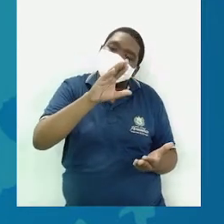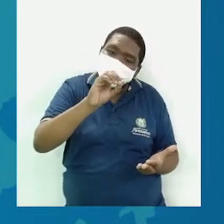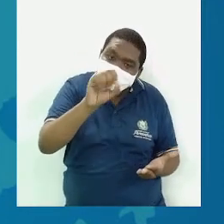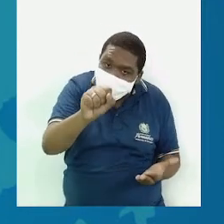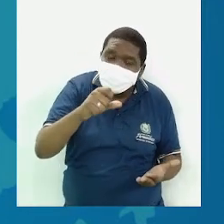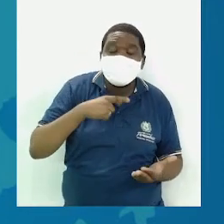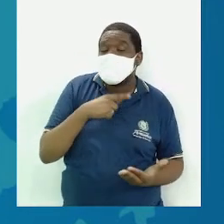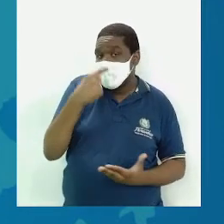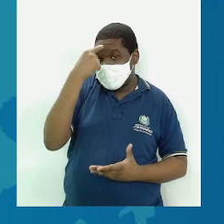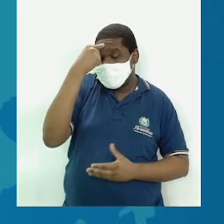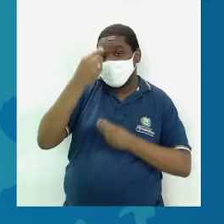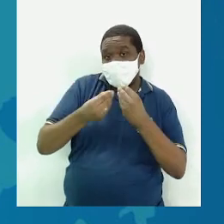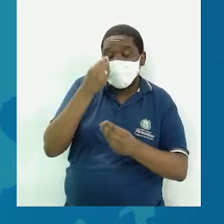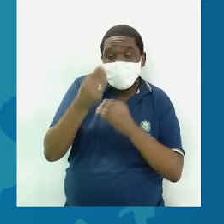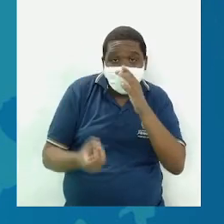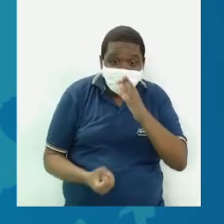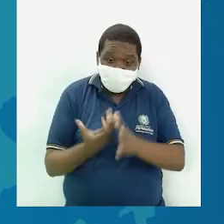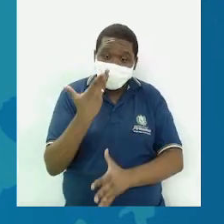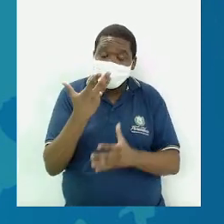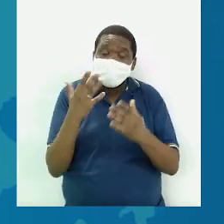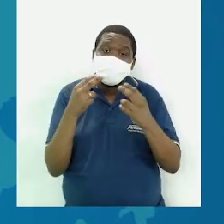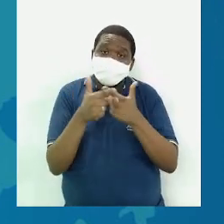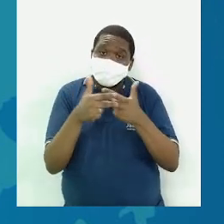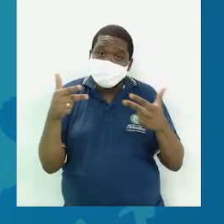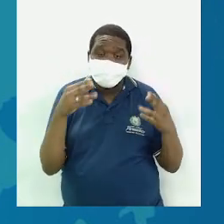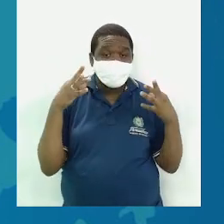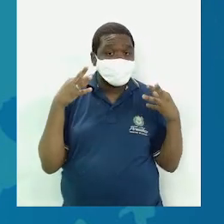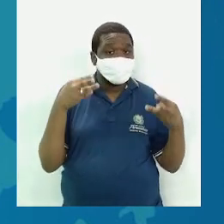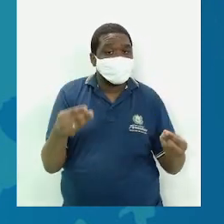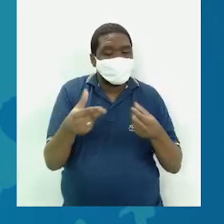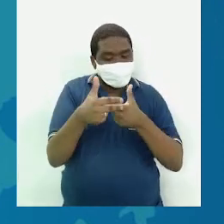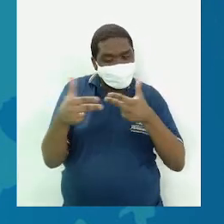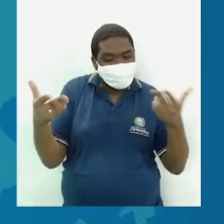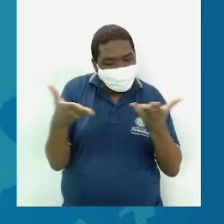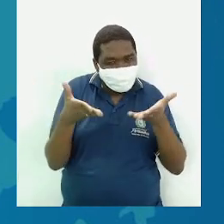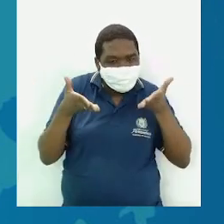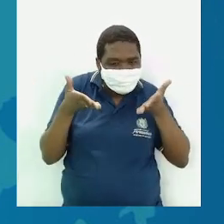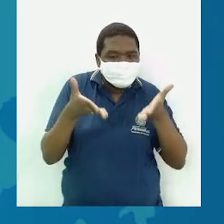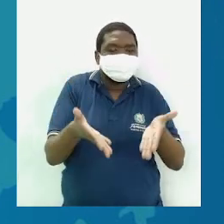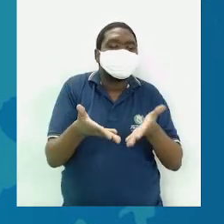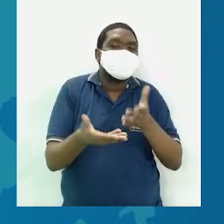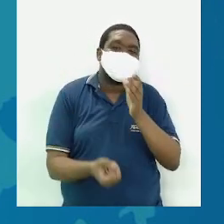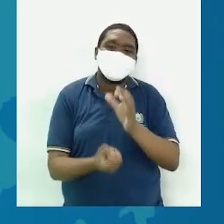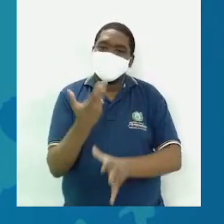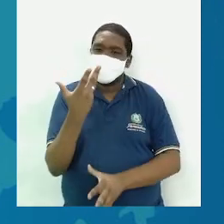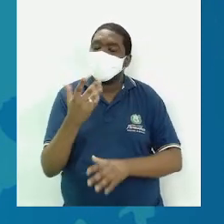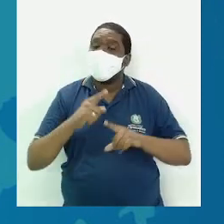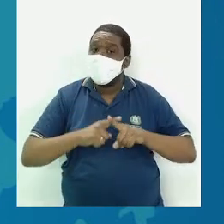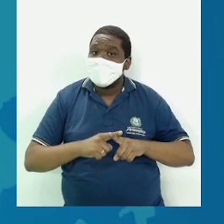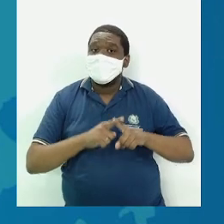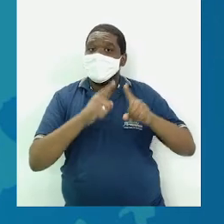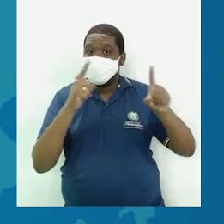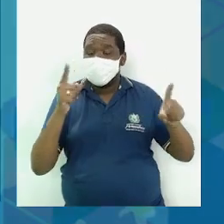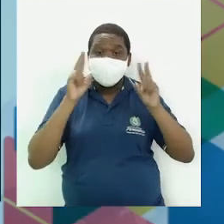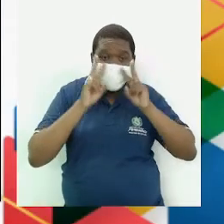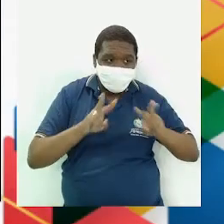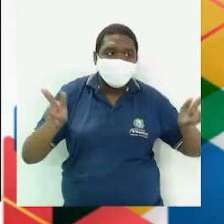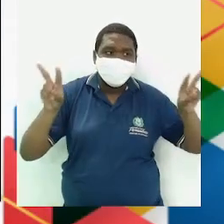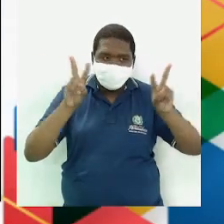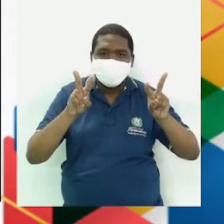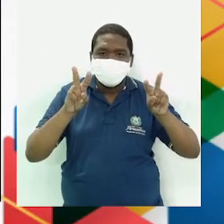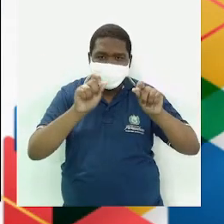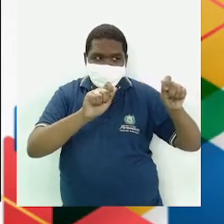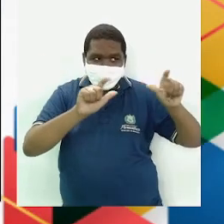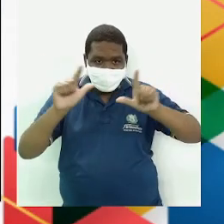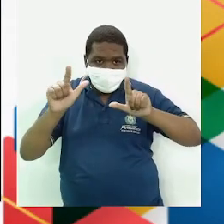da origem, como tudo começa, como tudo veio à existência. Mas como vocês podem ver aí no slide, nós vamos